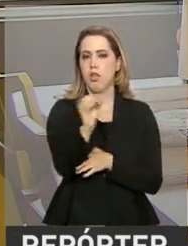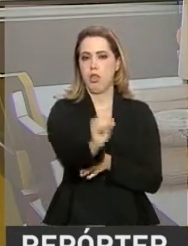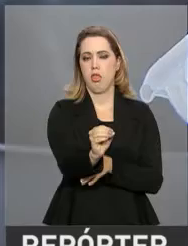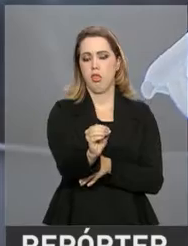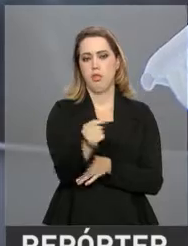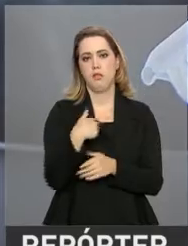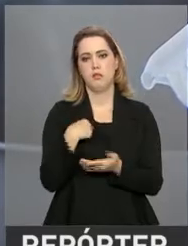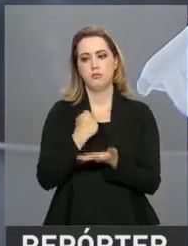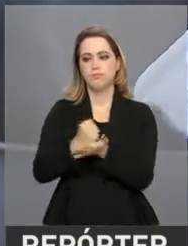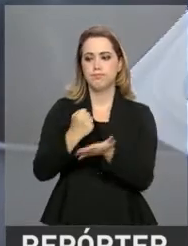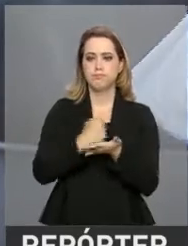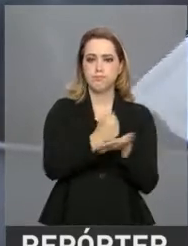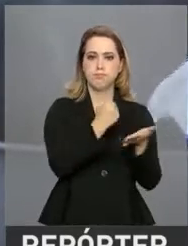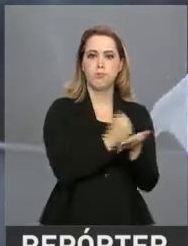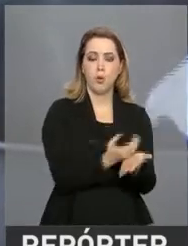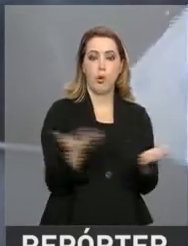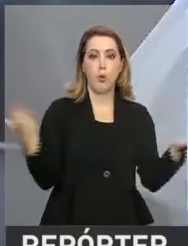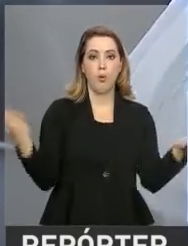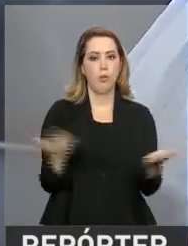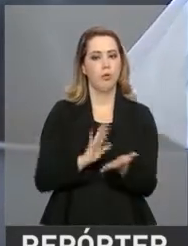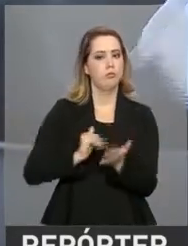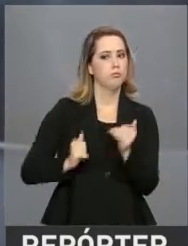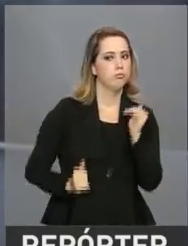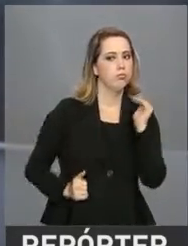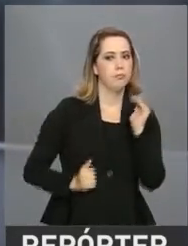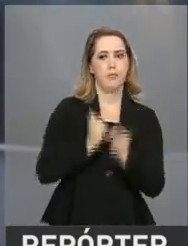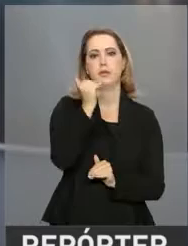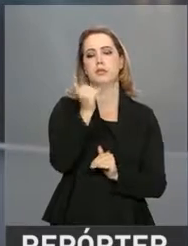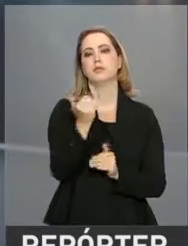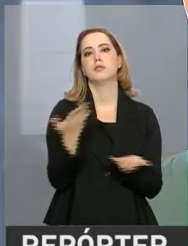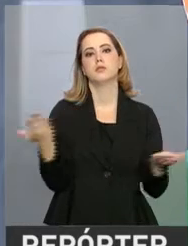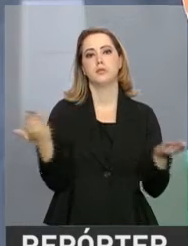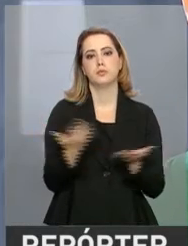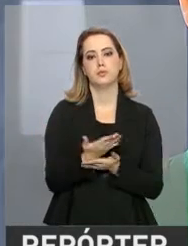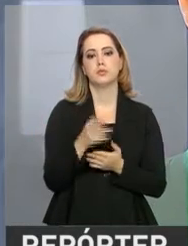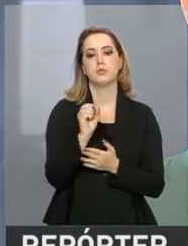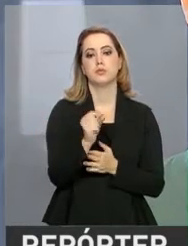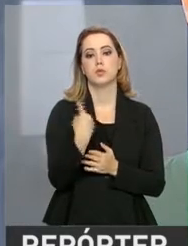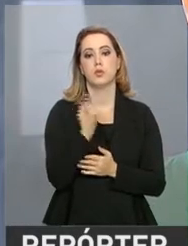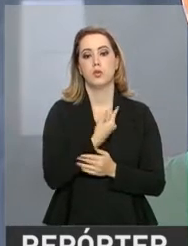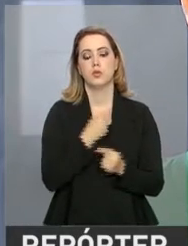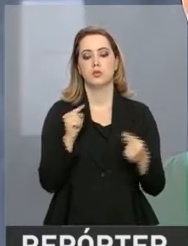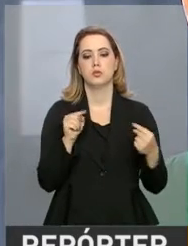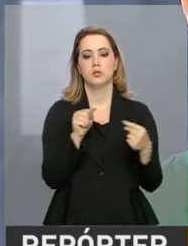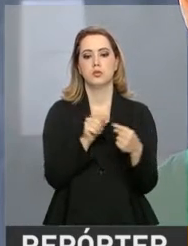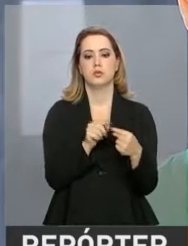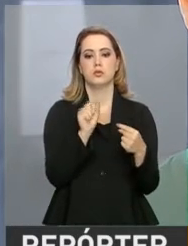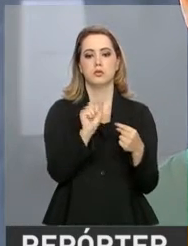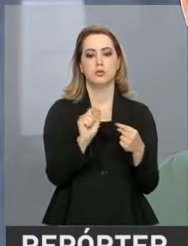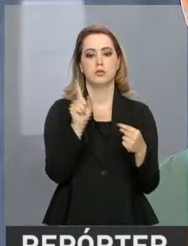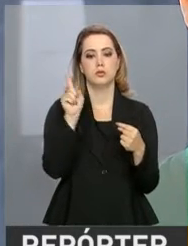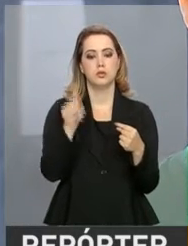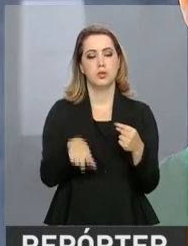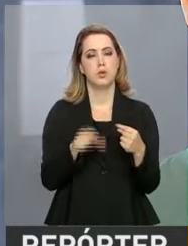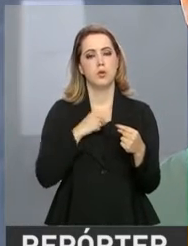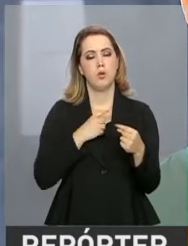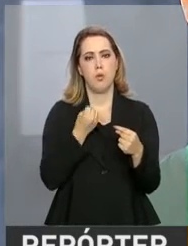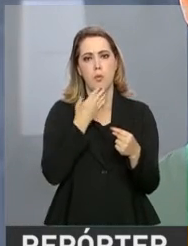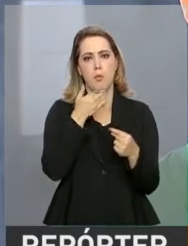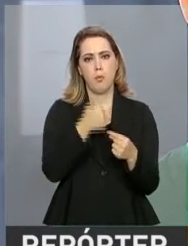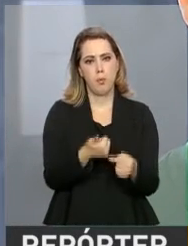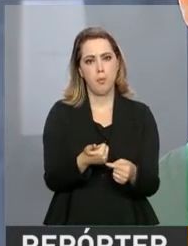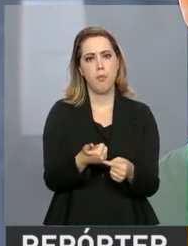para amigos e hoje esse número cresceu cinco vezes nosso foco assim é fazer um bom empreendimento